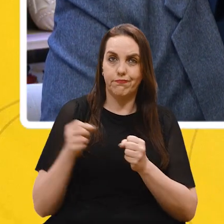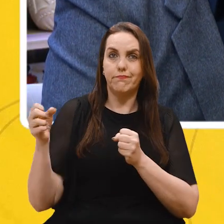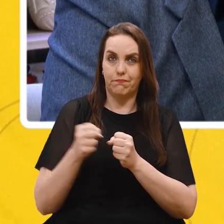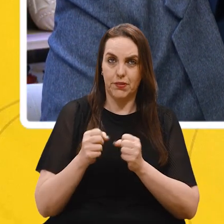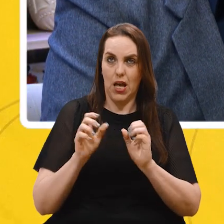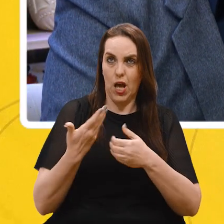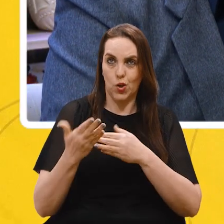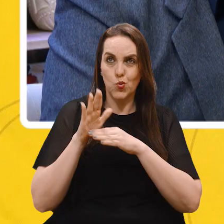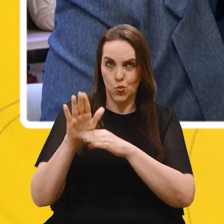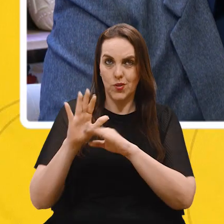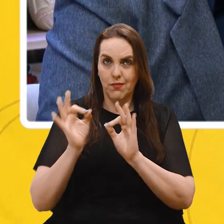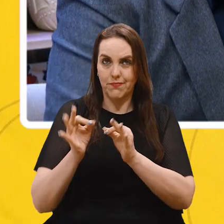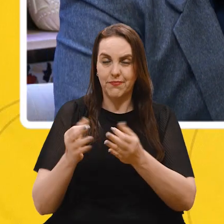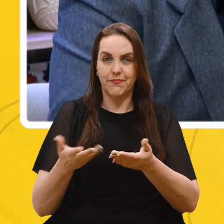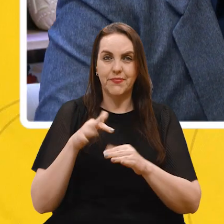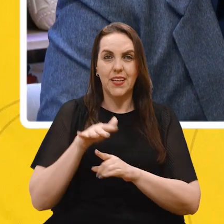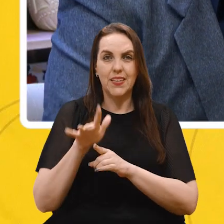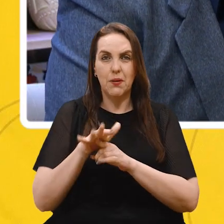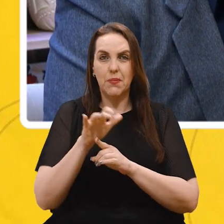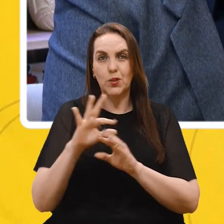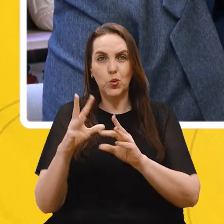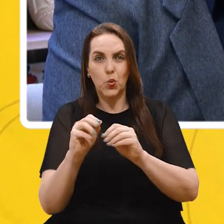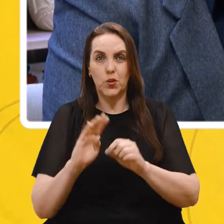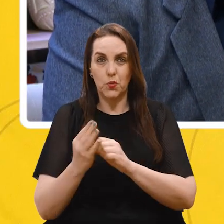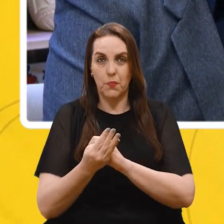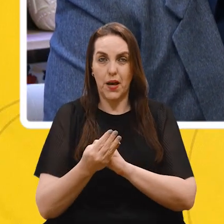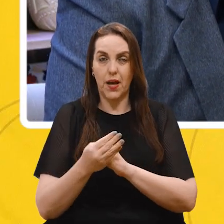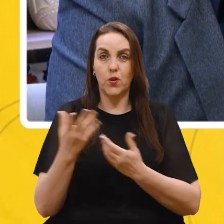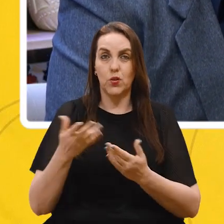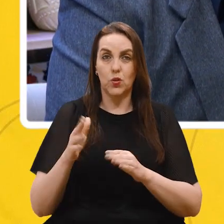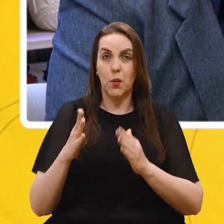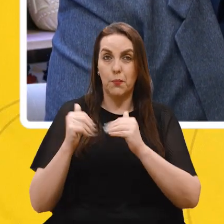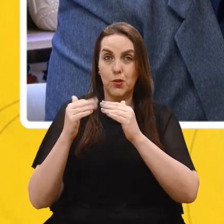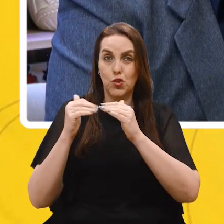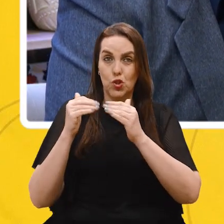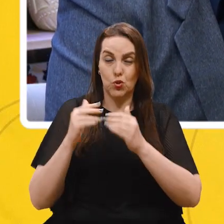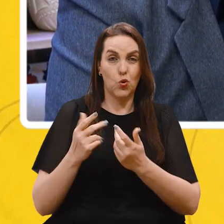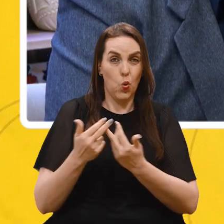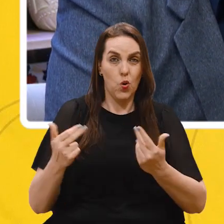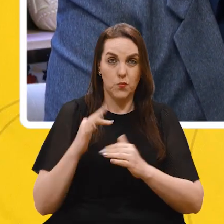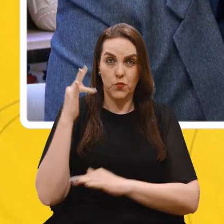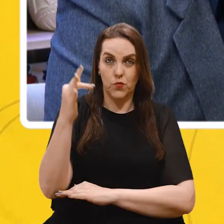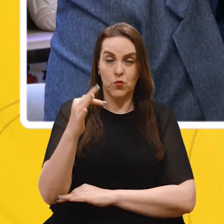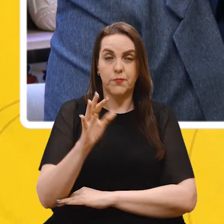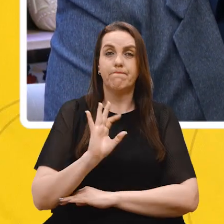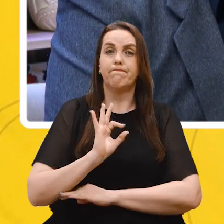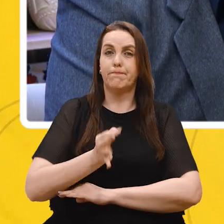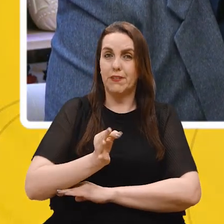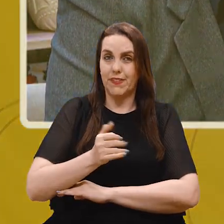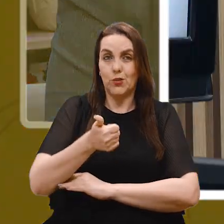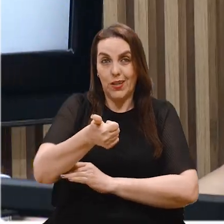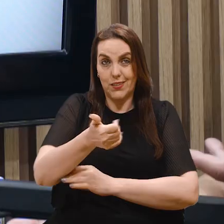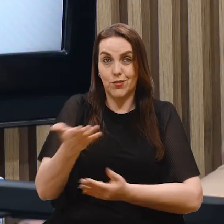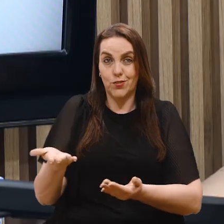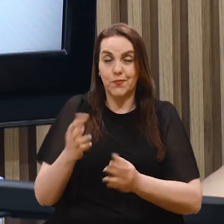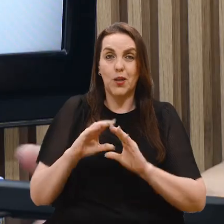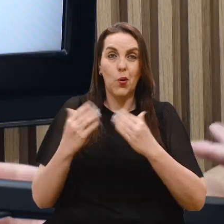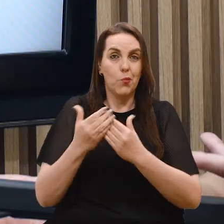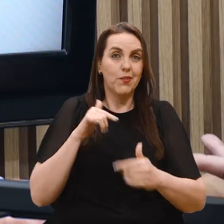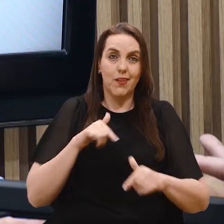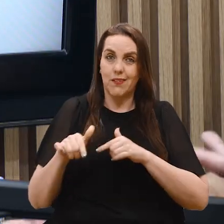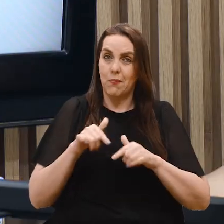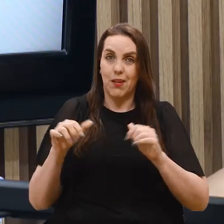colaborar justamente com essa demanda, com as reivindicações futuras. Isso aí, perfeito. E aí a comunidade tem que trabalhar. Não adianta ter um